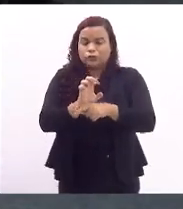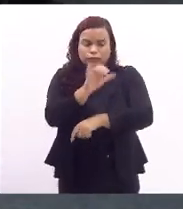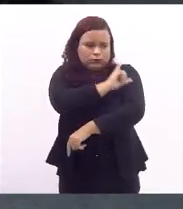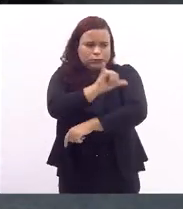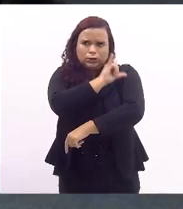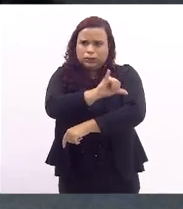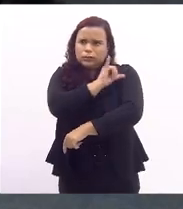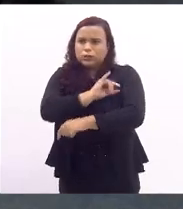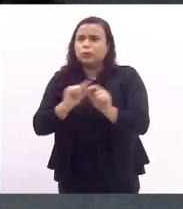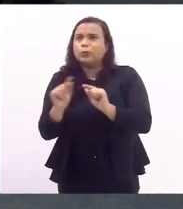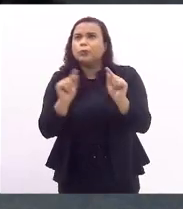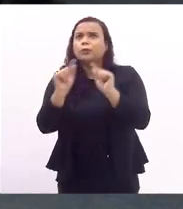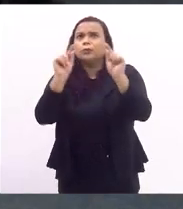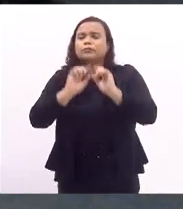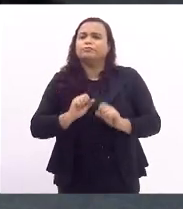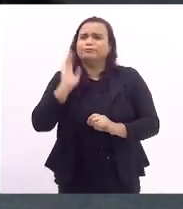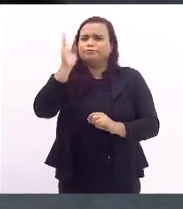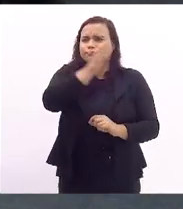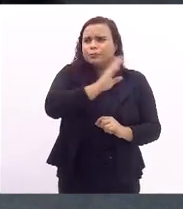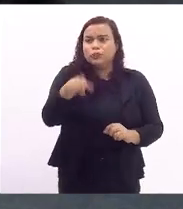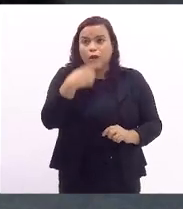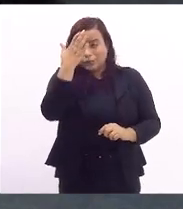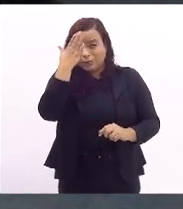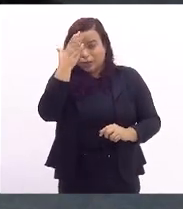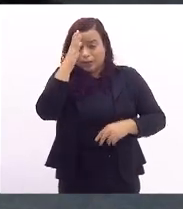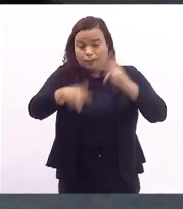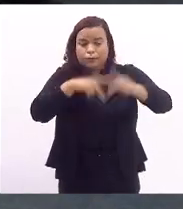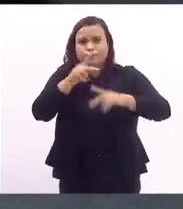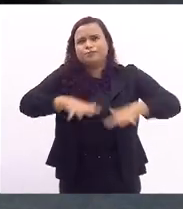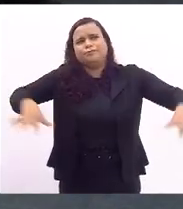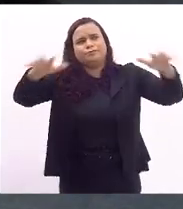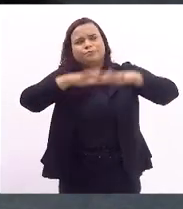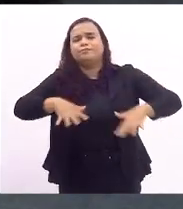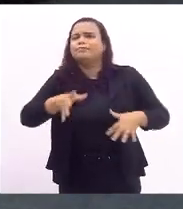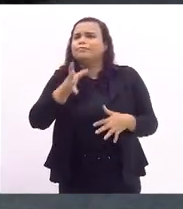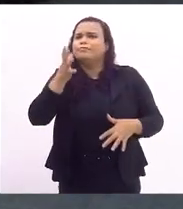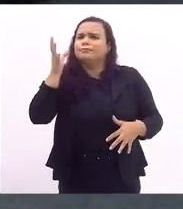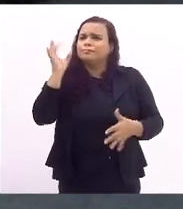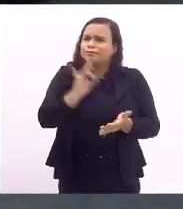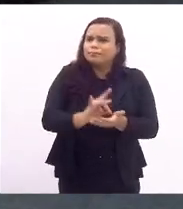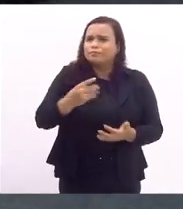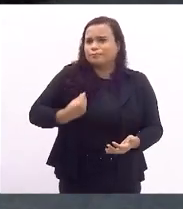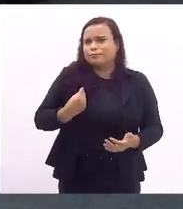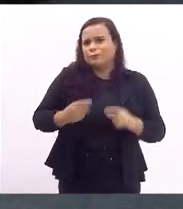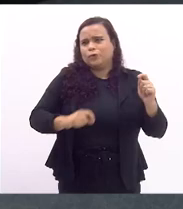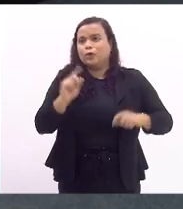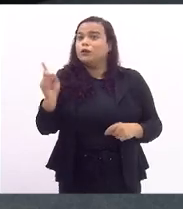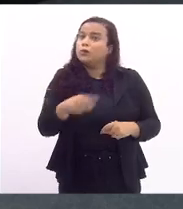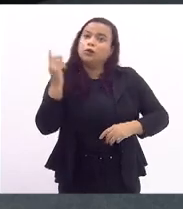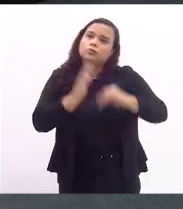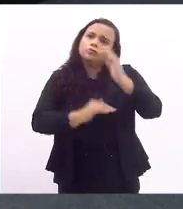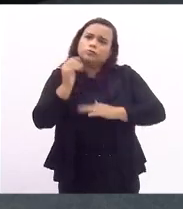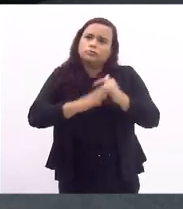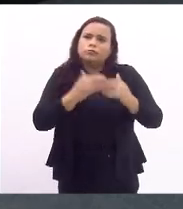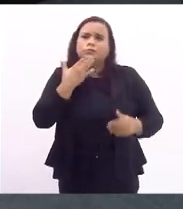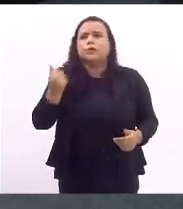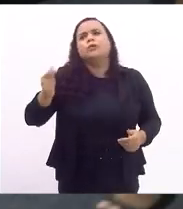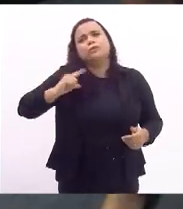conhecemos a realidade da população nas ruas e é por isso que nós somos mais capazes